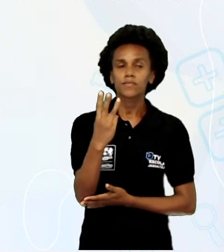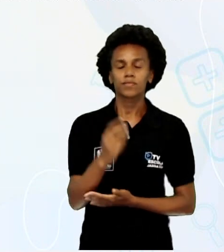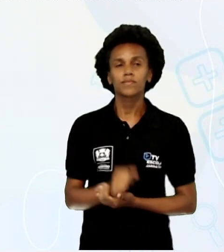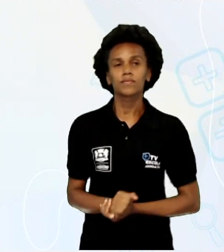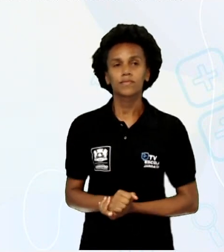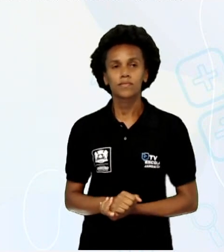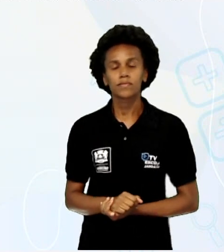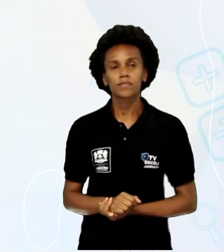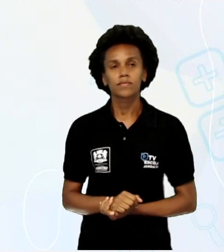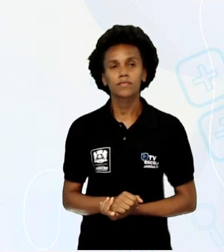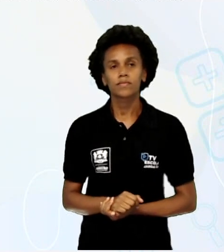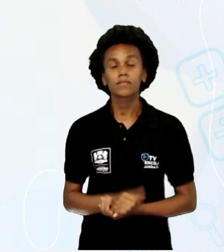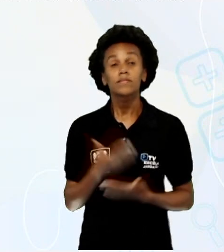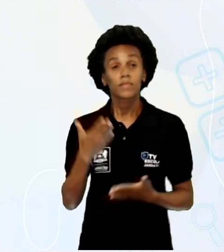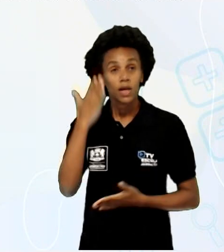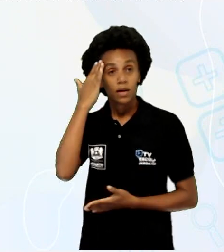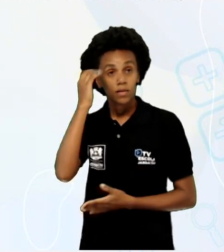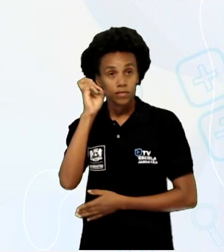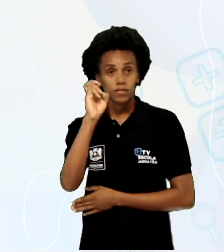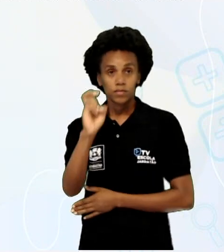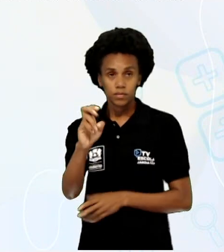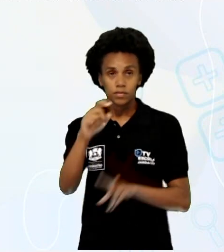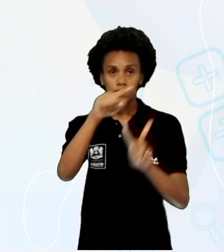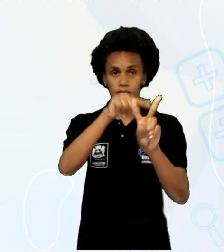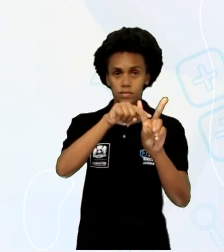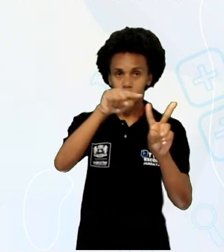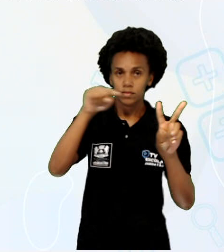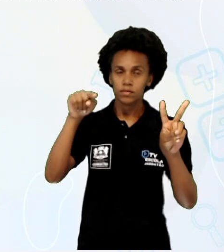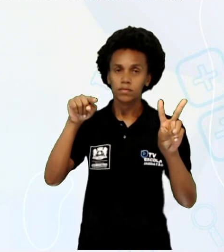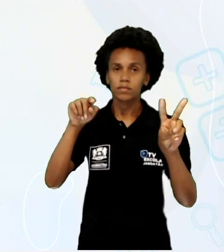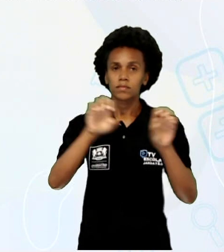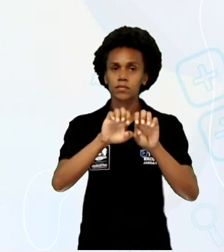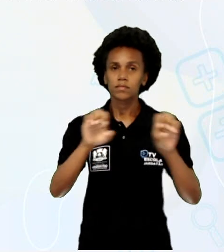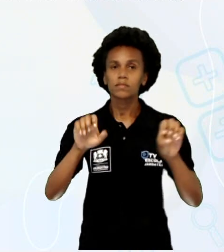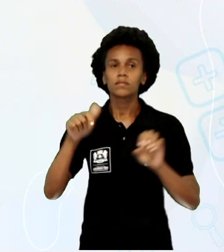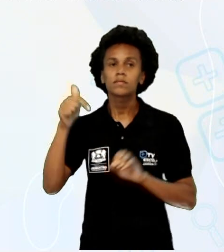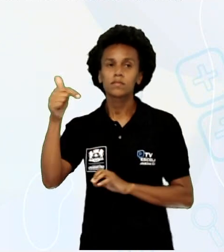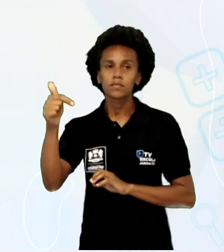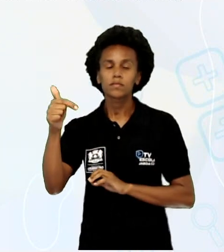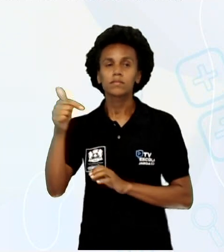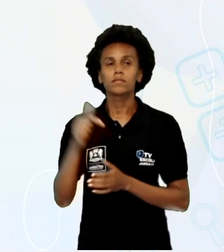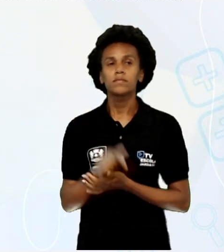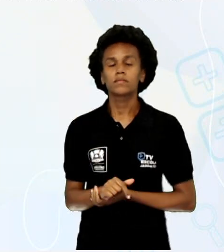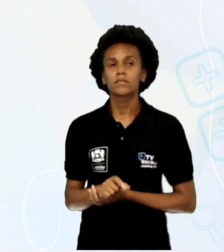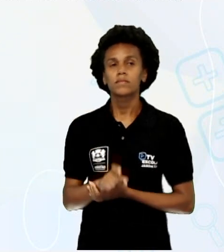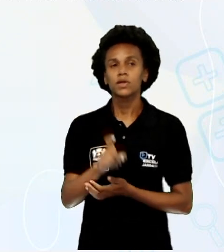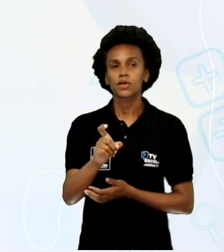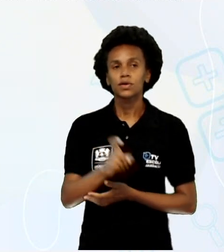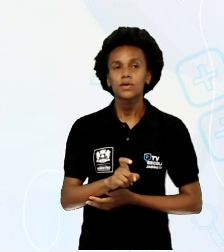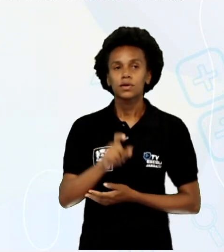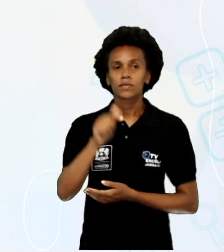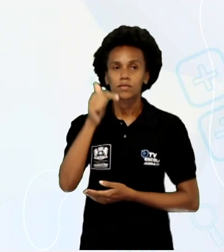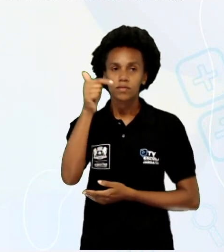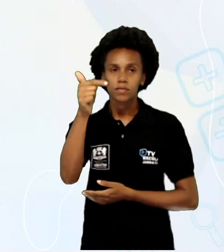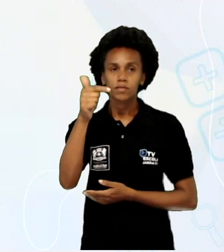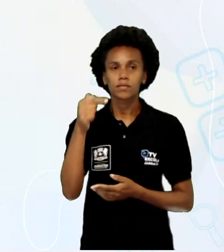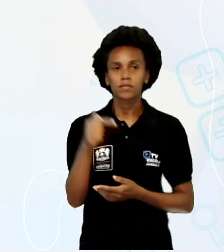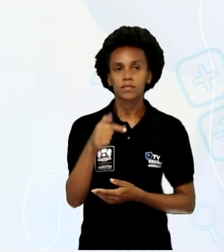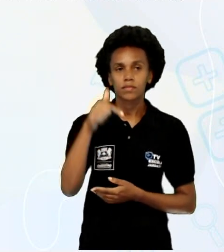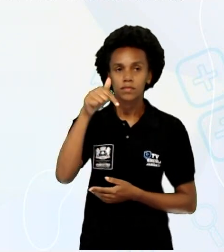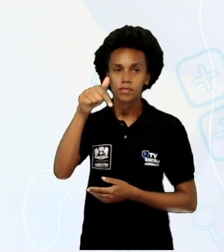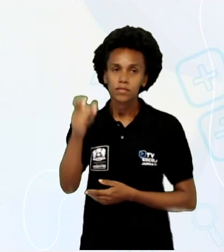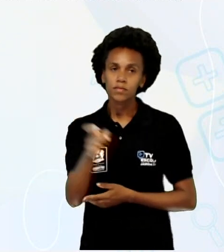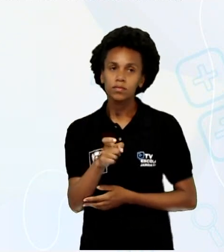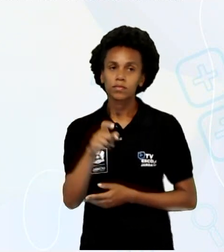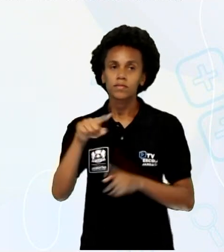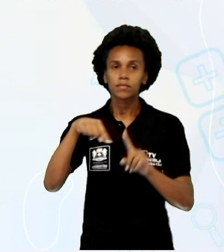seguinte. Sabendo que 5 é uma das raízes da equação do segundo grau, x ao quadrado menos 7x mais 10 igual a zero,